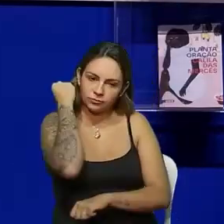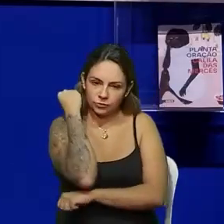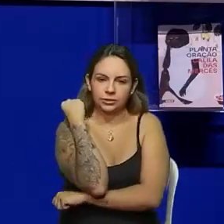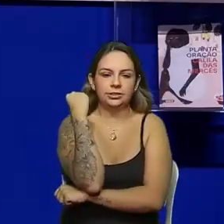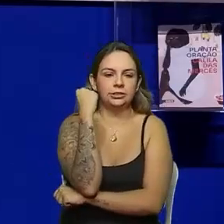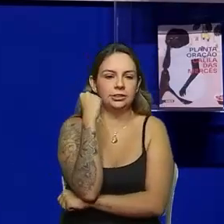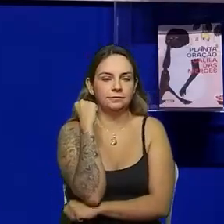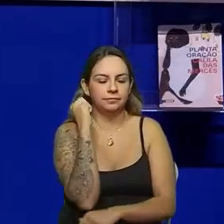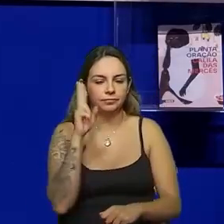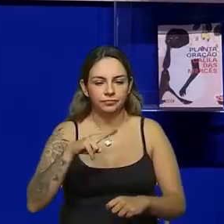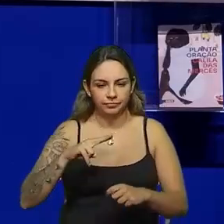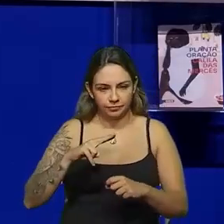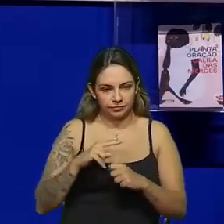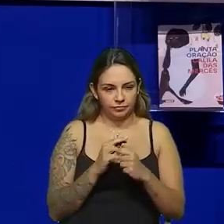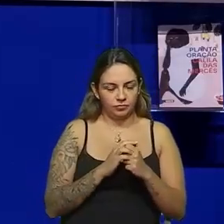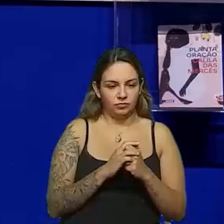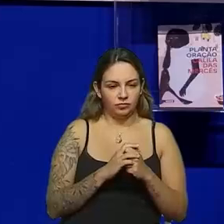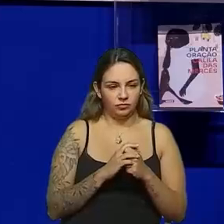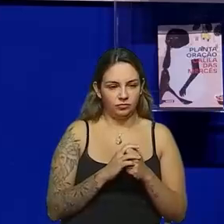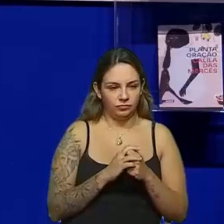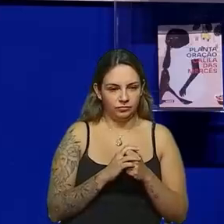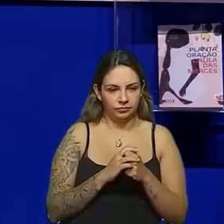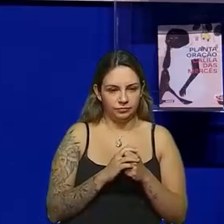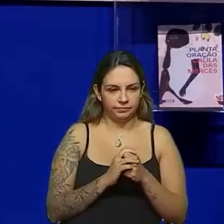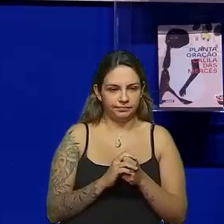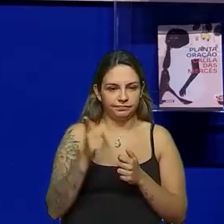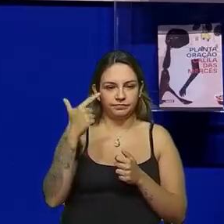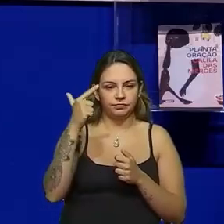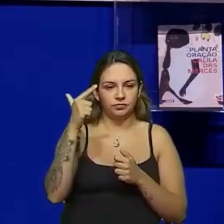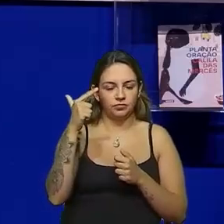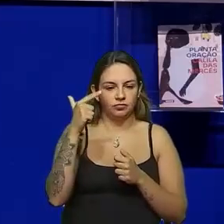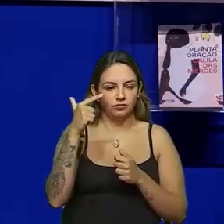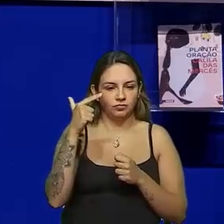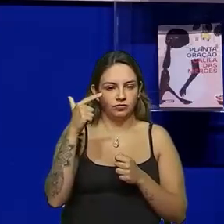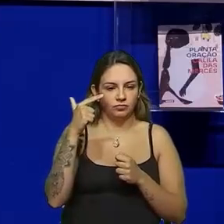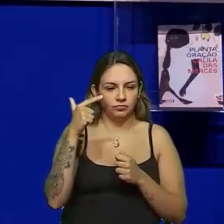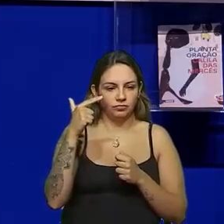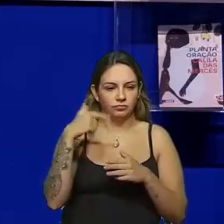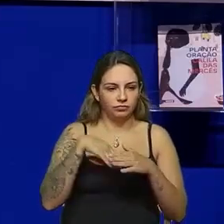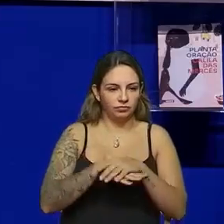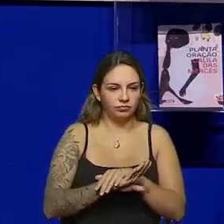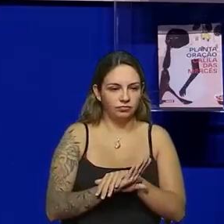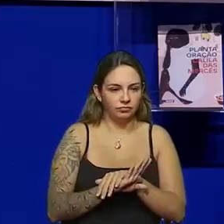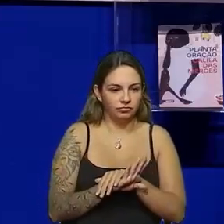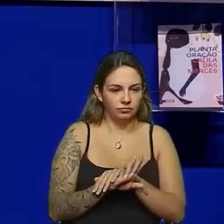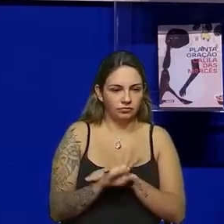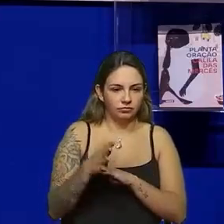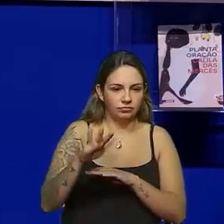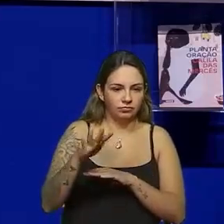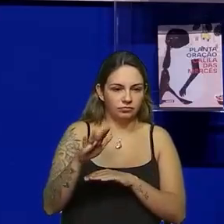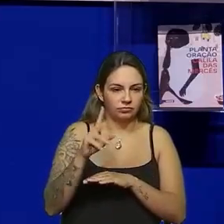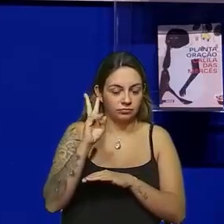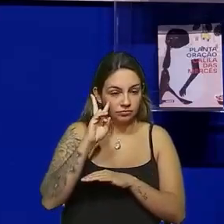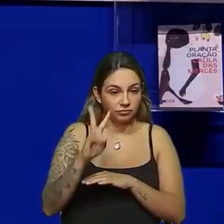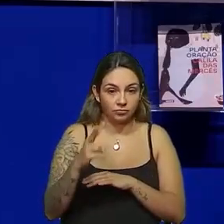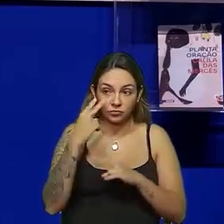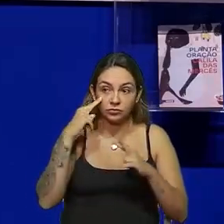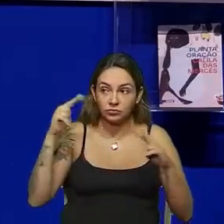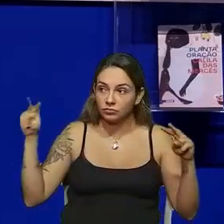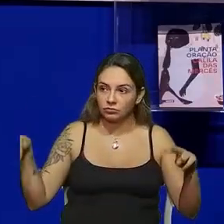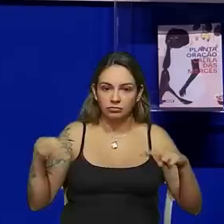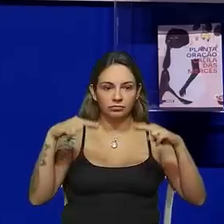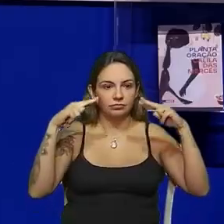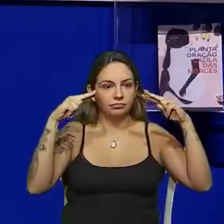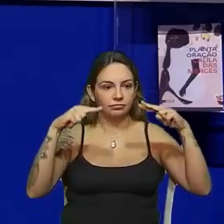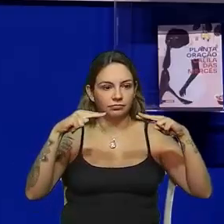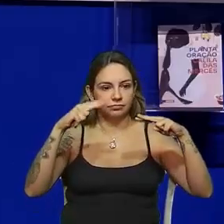Federal nunca vai ser jangada. Vejam só, jangada não tem porão. Jangada, para se equilibrar nela, tem que olhar no olhar do